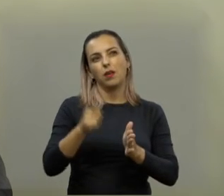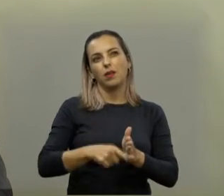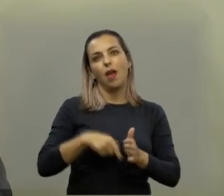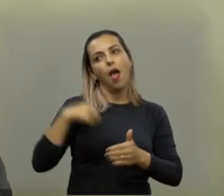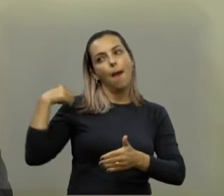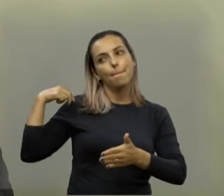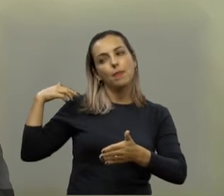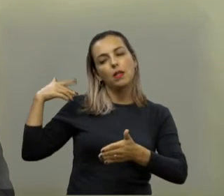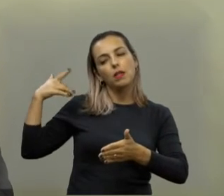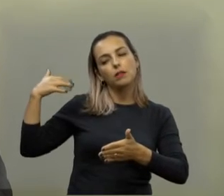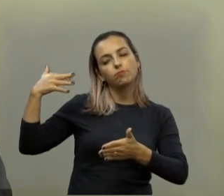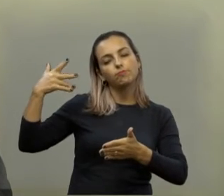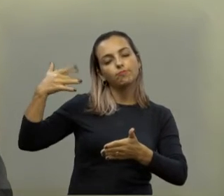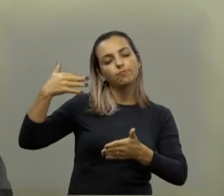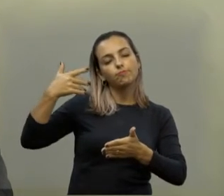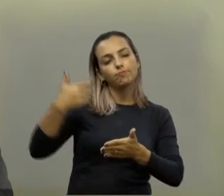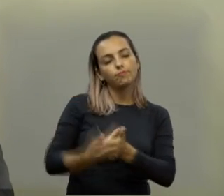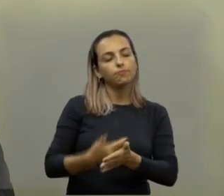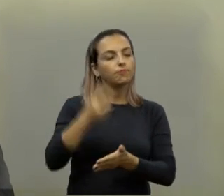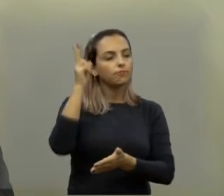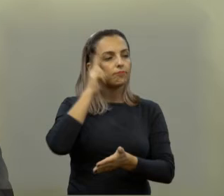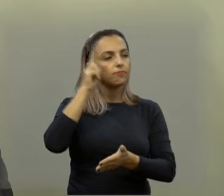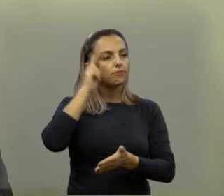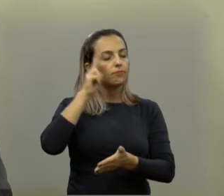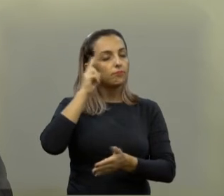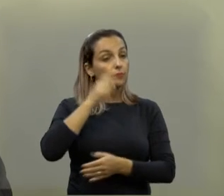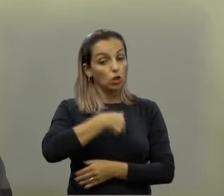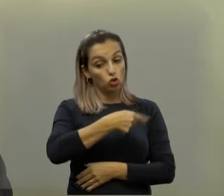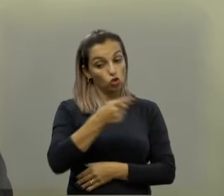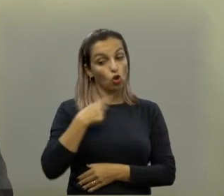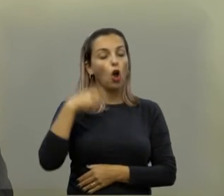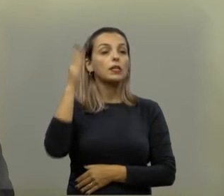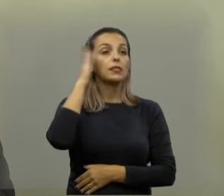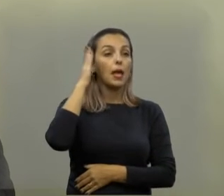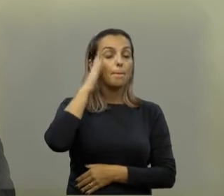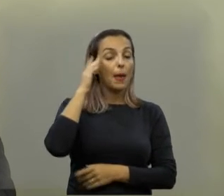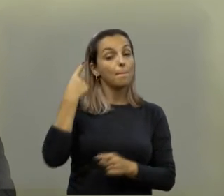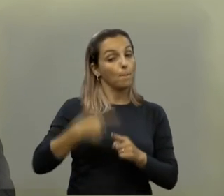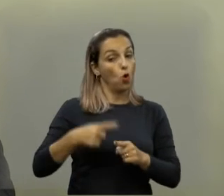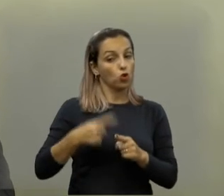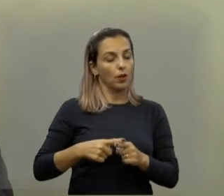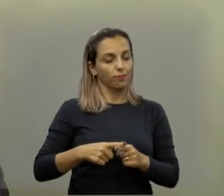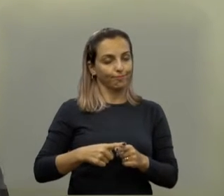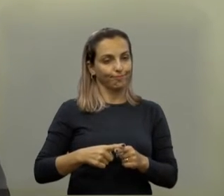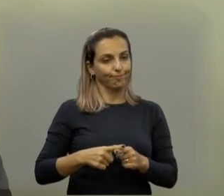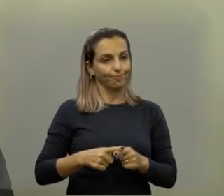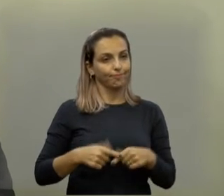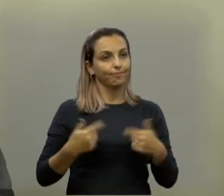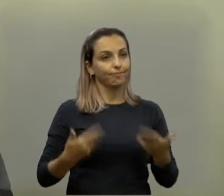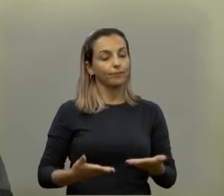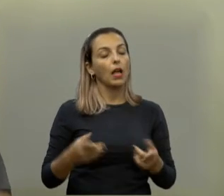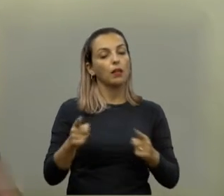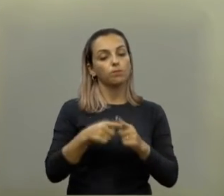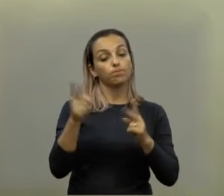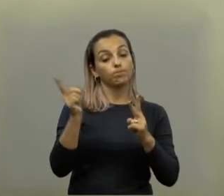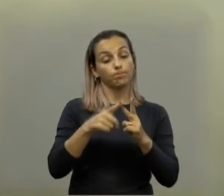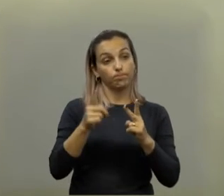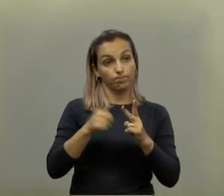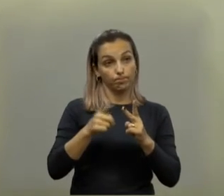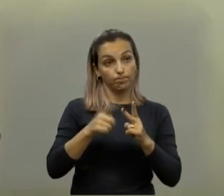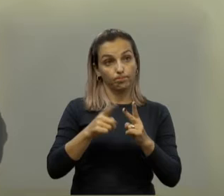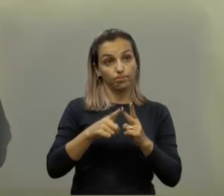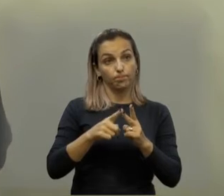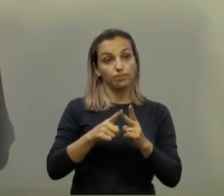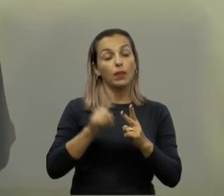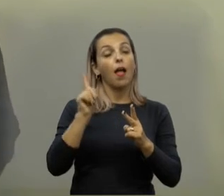uma construção histórica e que a gente sabe muito bem os motivos de estar nessa situação outra coisa que a gente precisa também